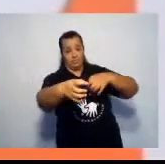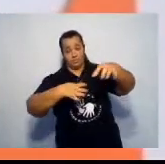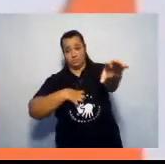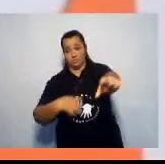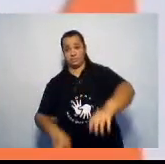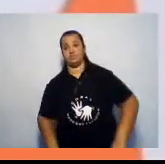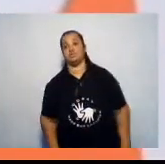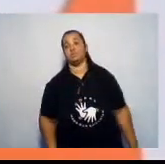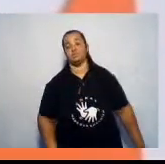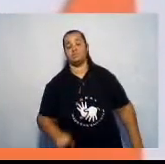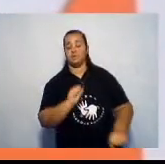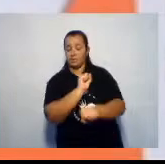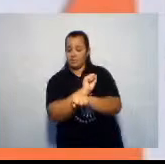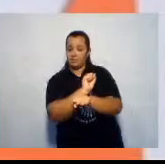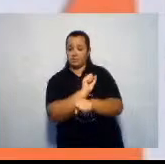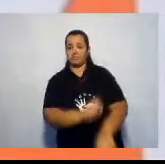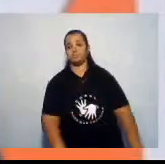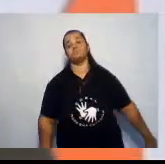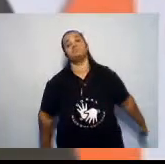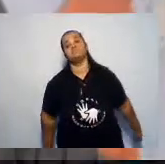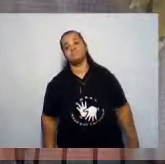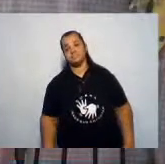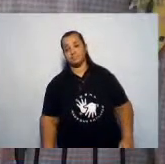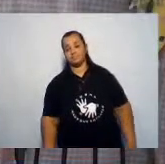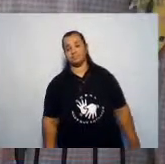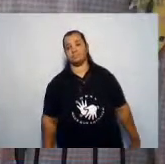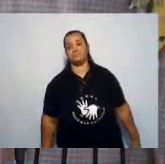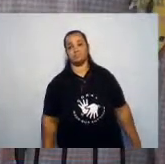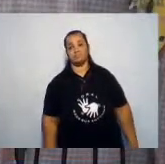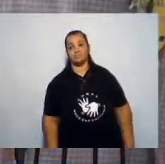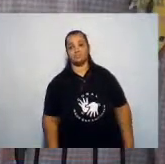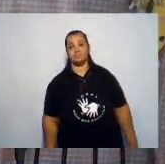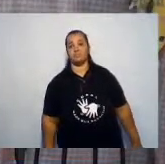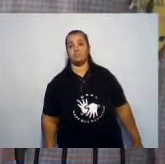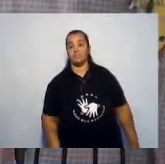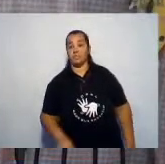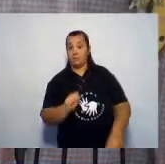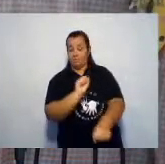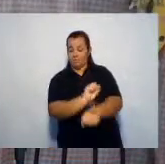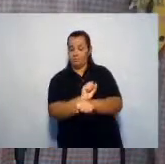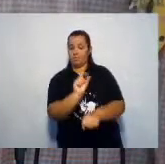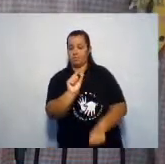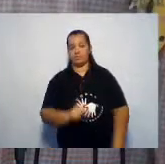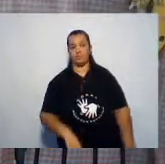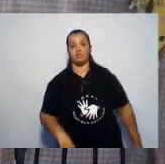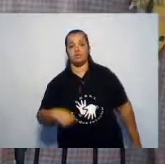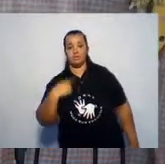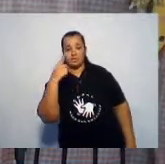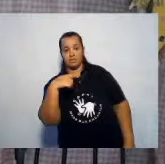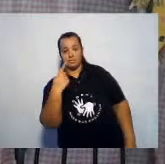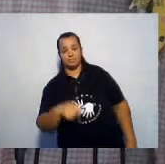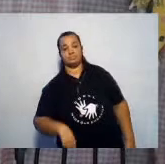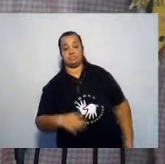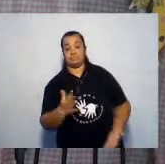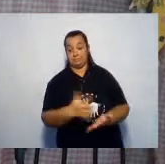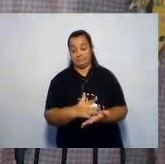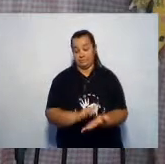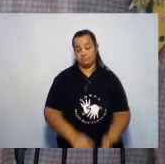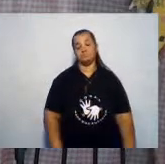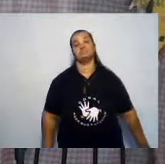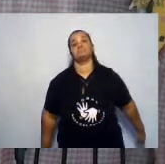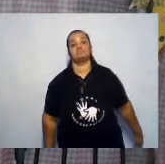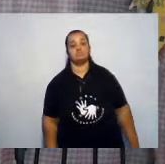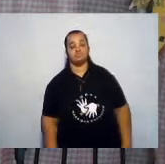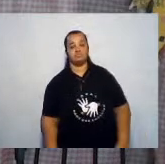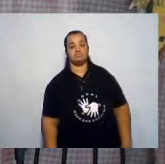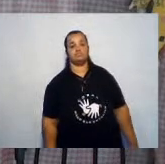de esperança, né? E a gente acredita muito em tudo isso, né, Rafael? É isso aí, isso aí. Fiquem por aí que na sequência tem um pagodão, samba aí, oh, com o